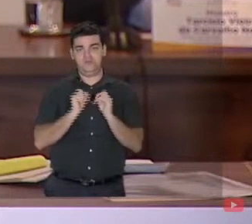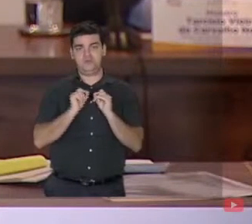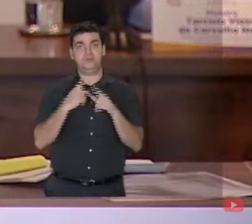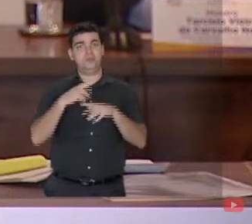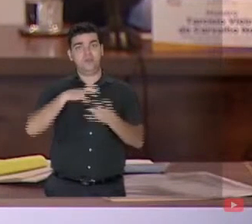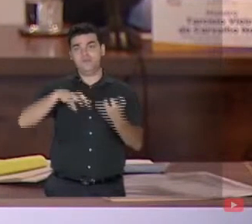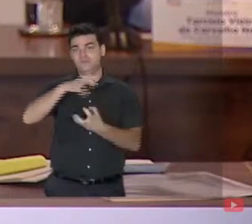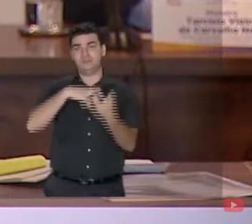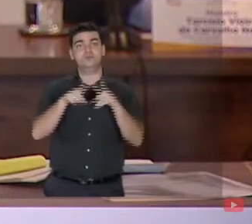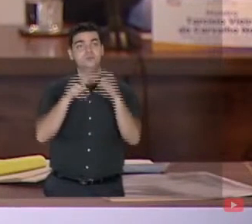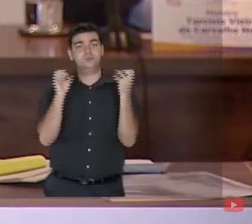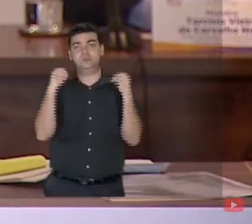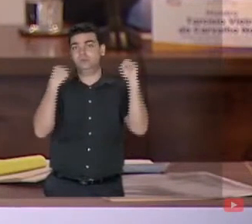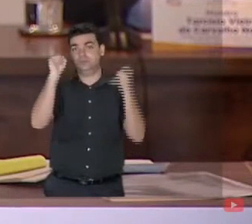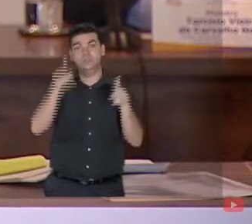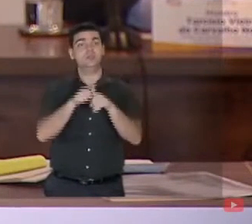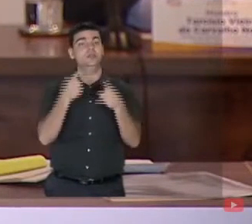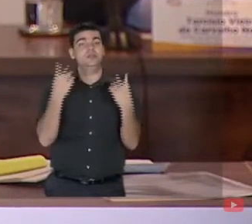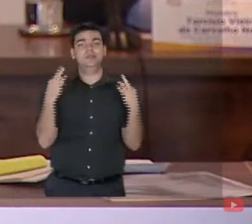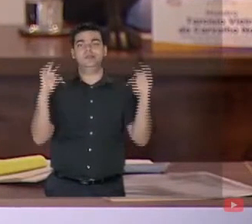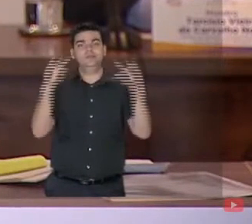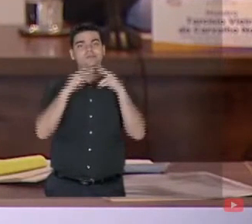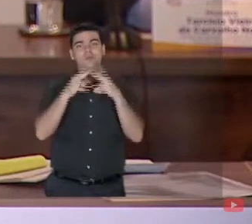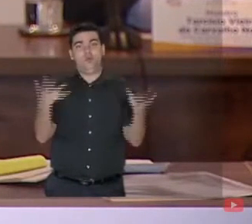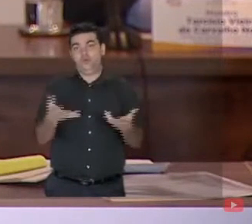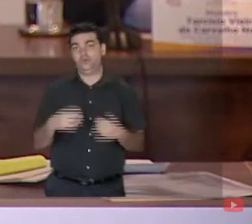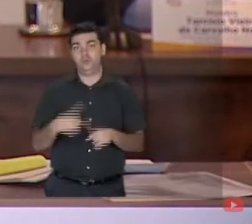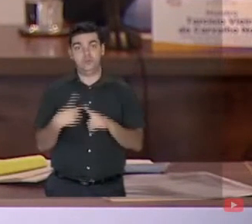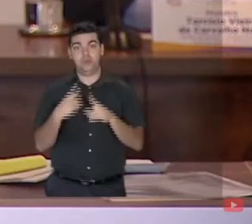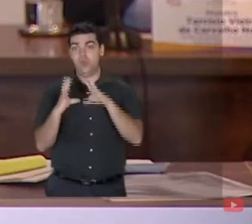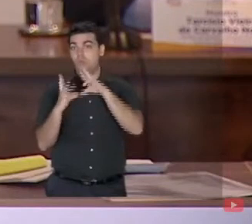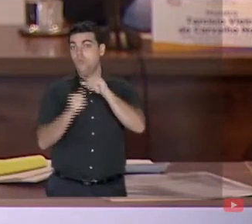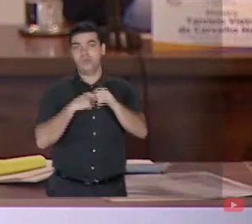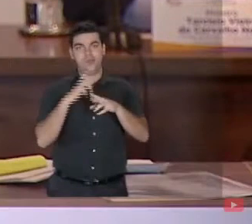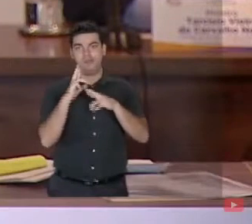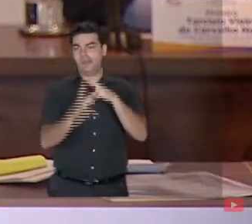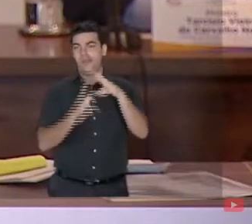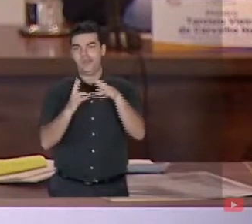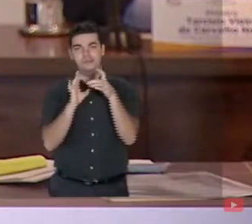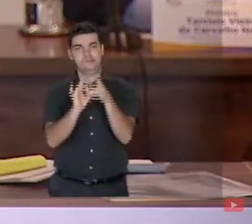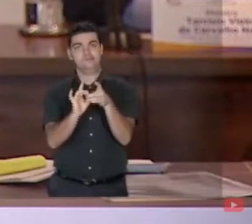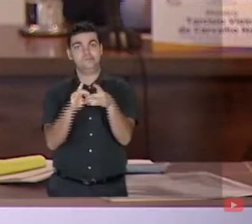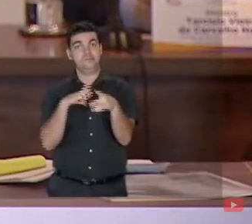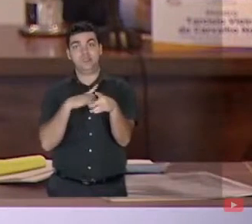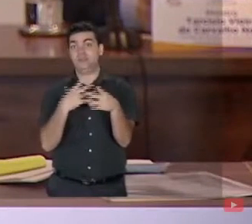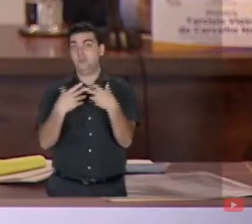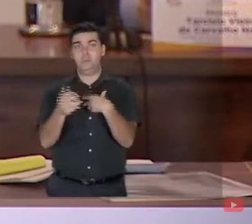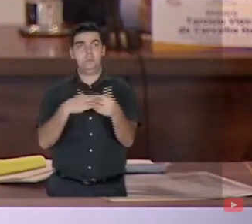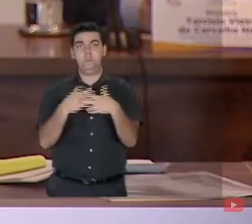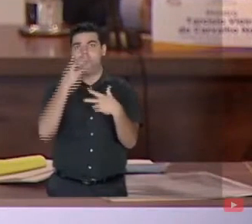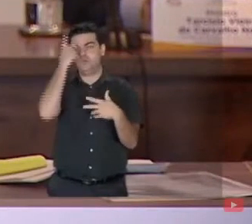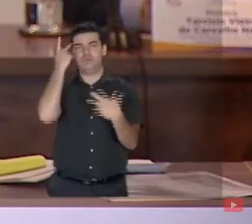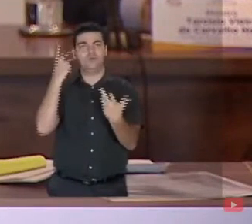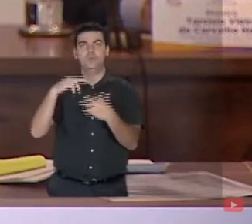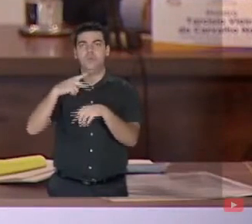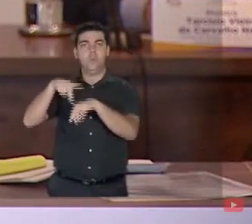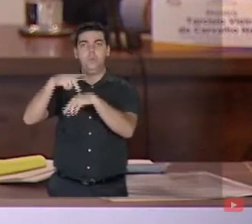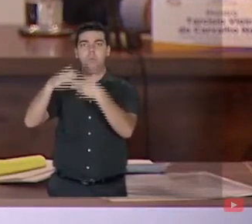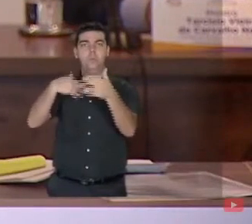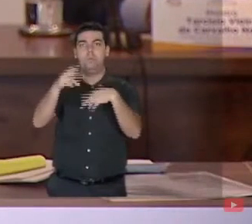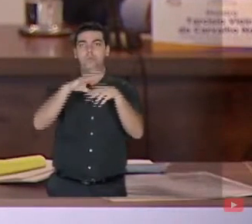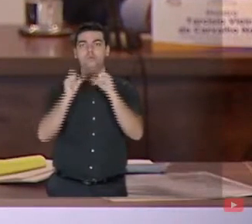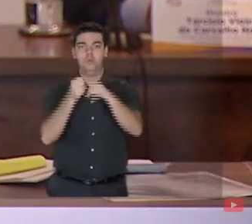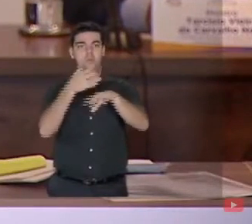e da revolução tecnológica e digital que nós vivemos. O mundo está em rede e, portanto, qualquer pessoa e